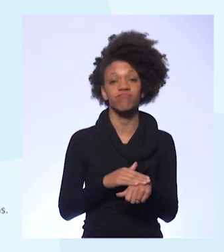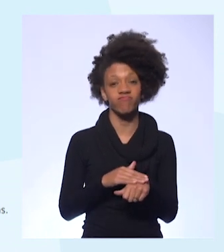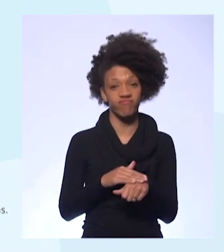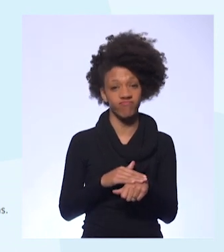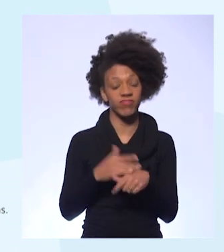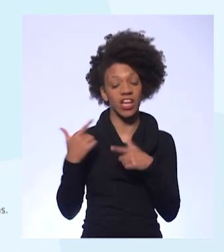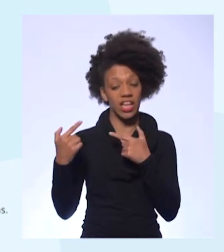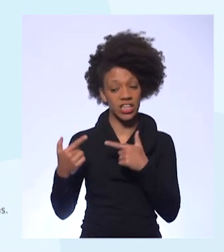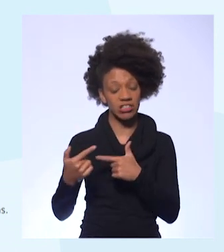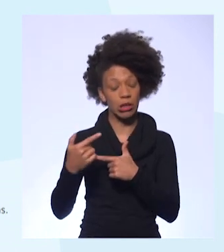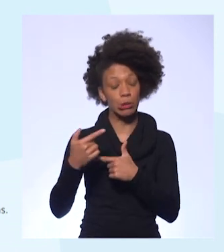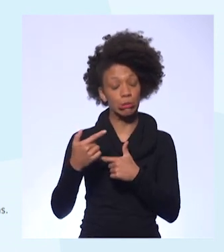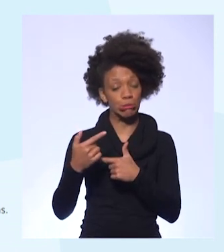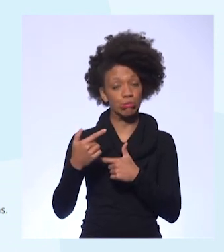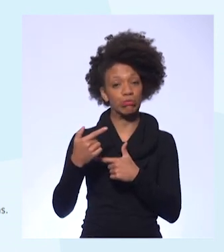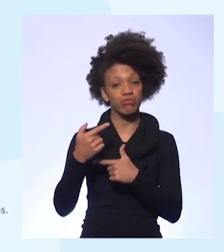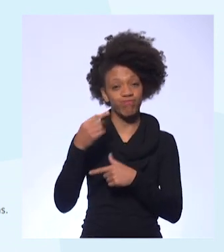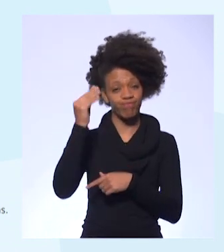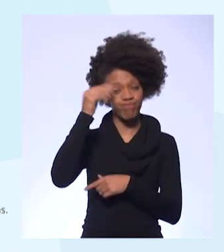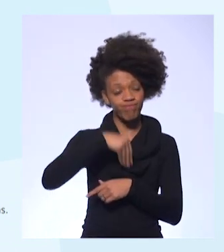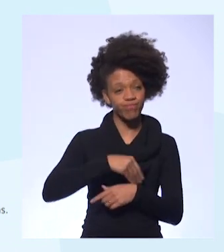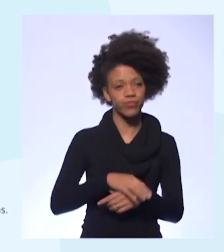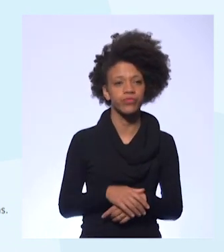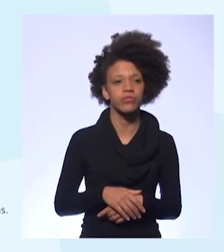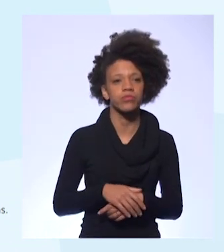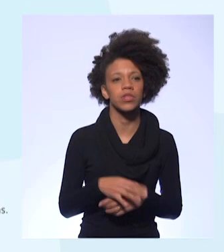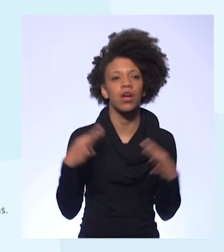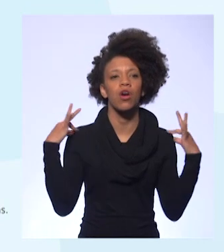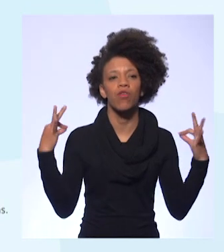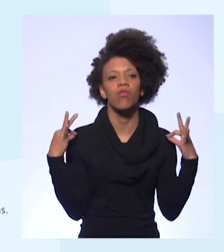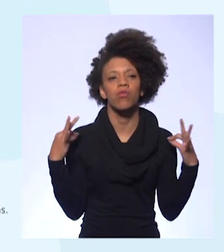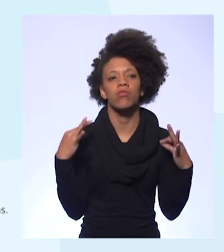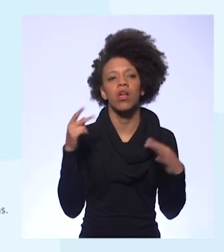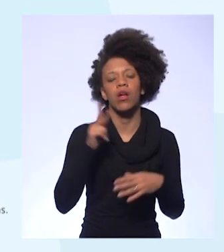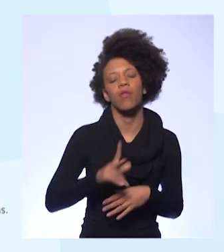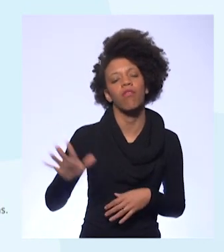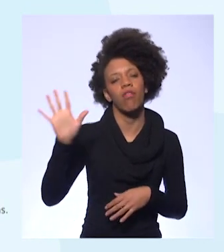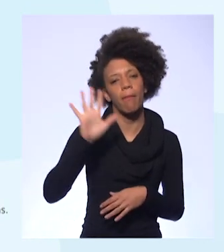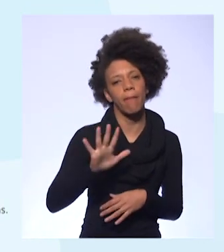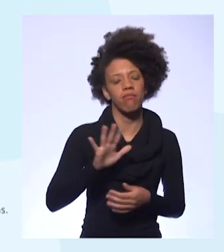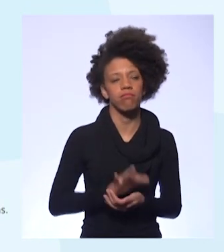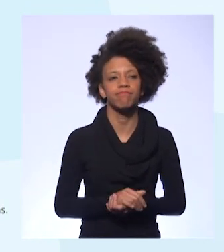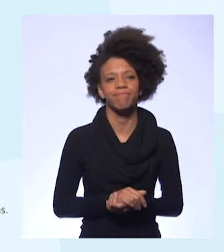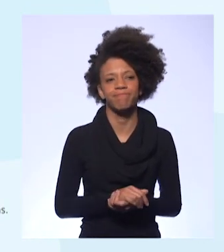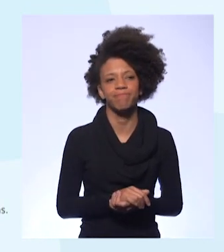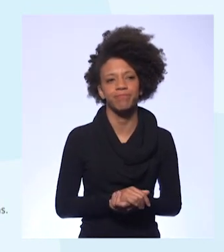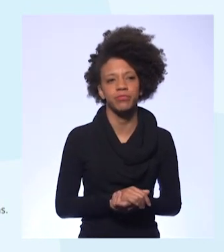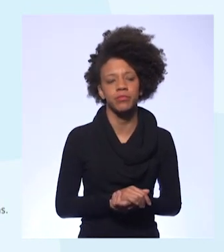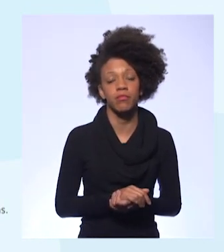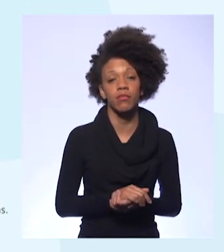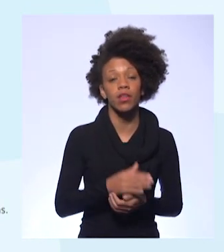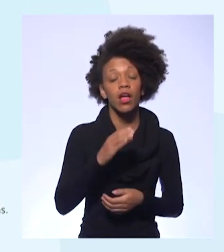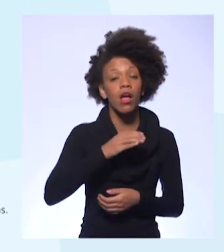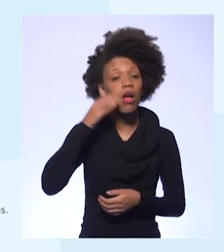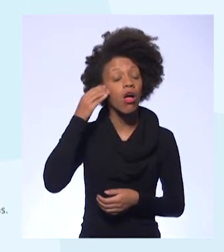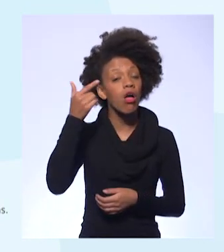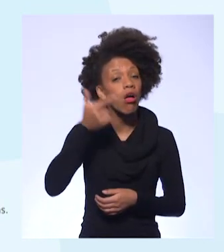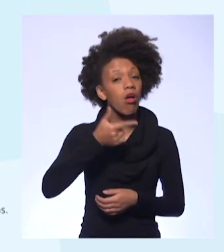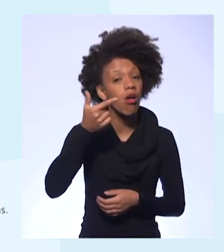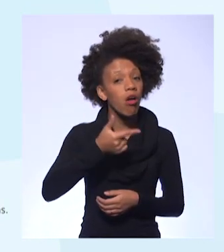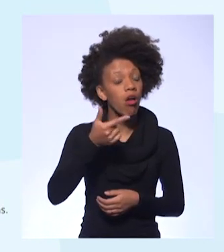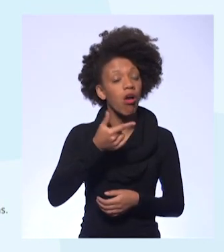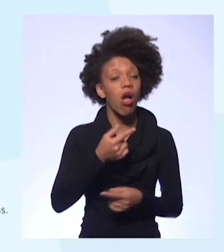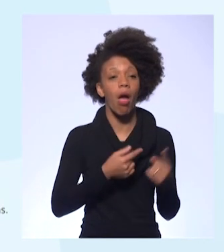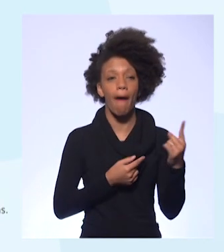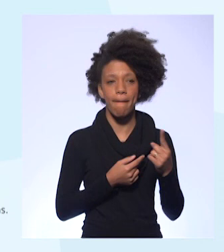Guerra a pátria vamos lá Dom Pedro Segundo ele é o